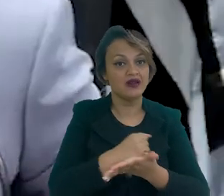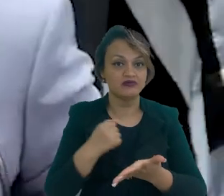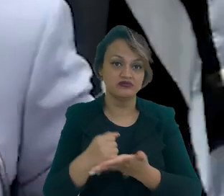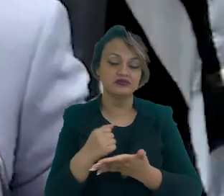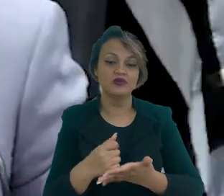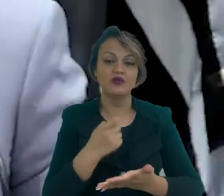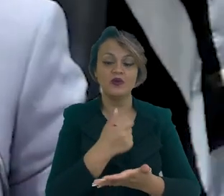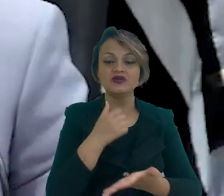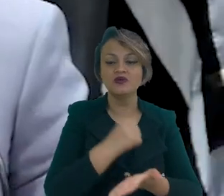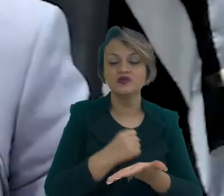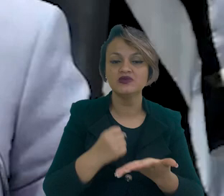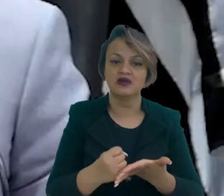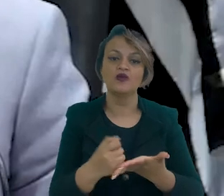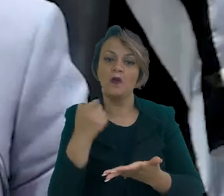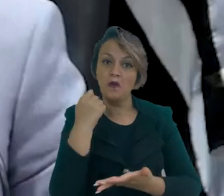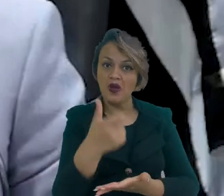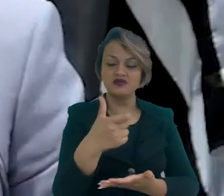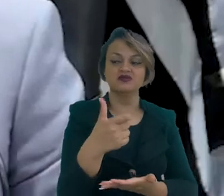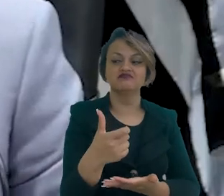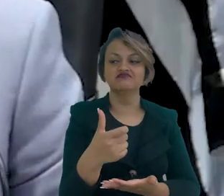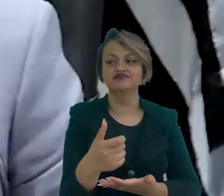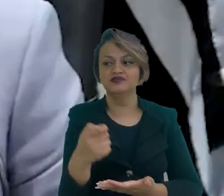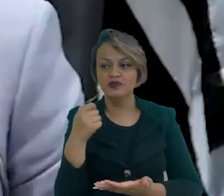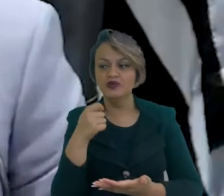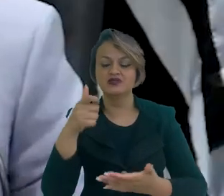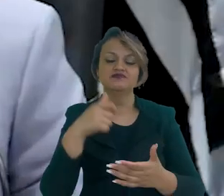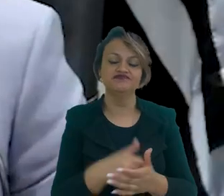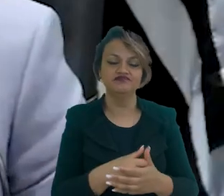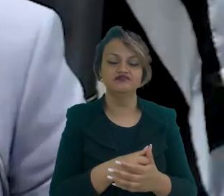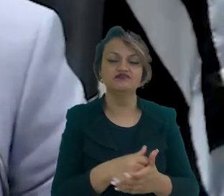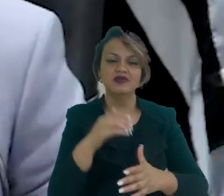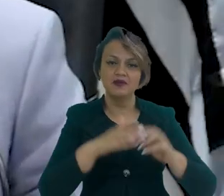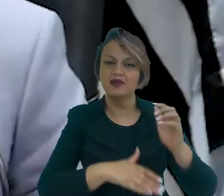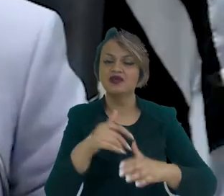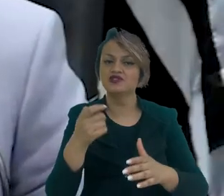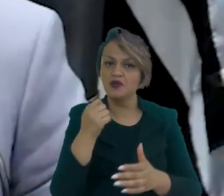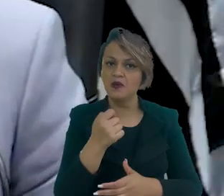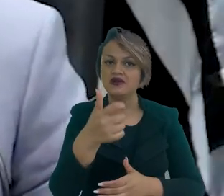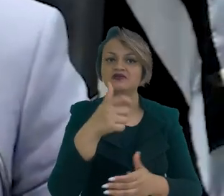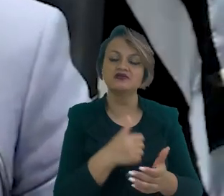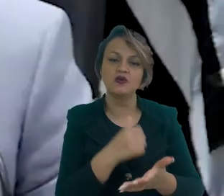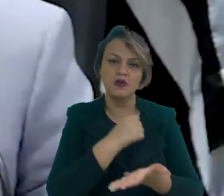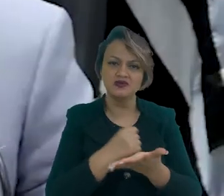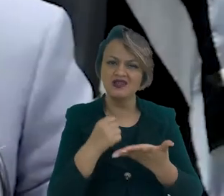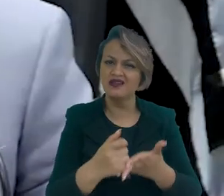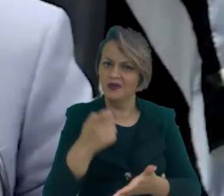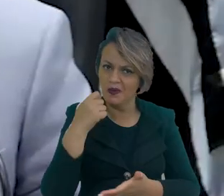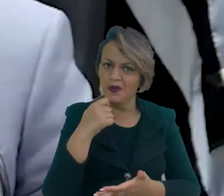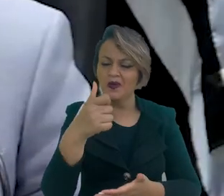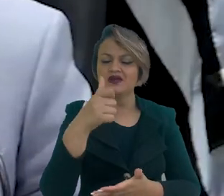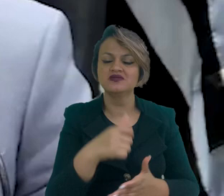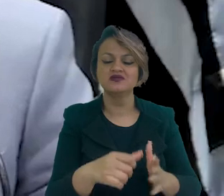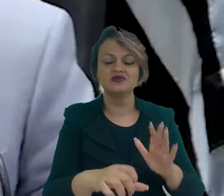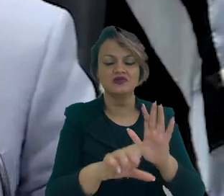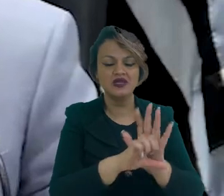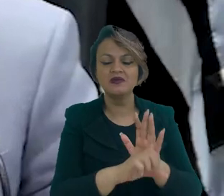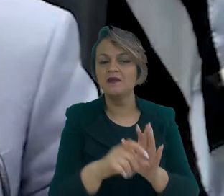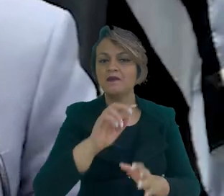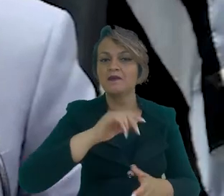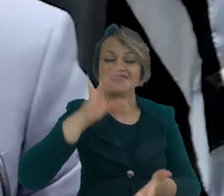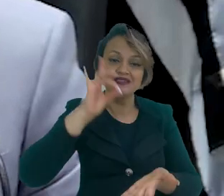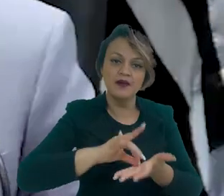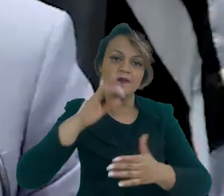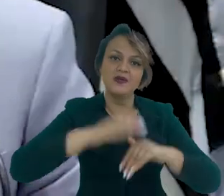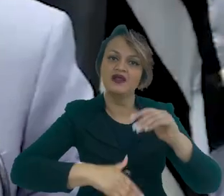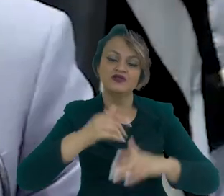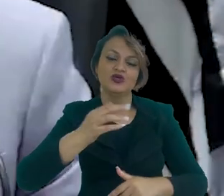quase Na verdade quase contrato não é assim é quase em latir significa como se fosse literalidade é como se